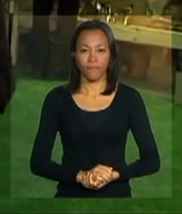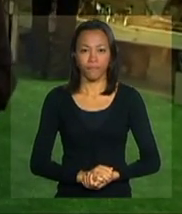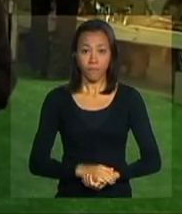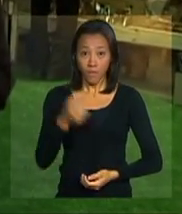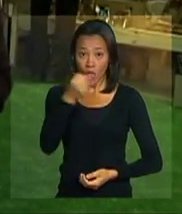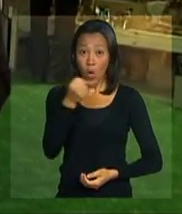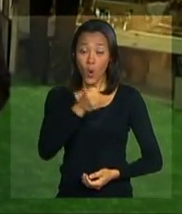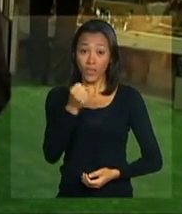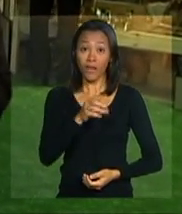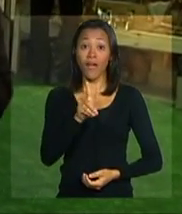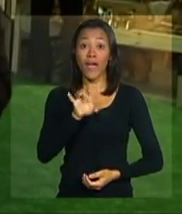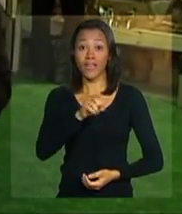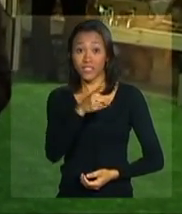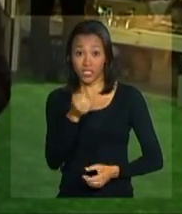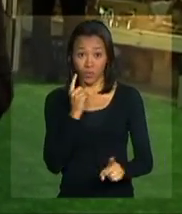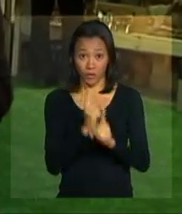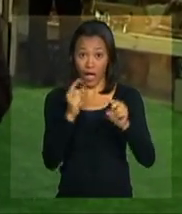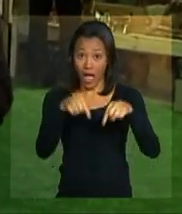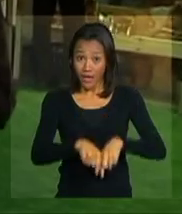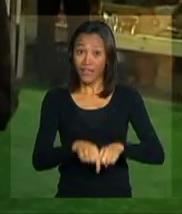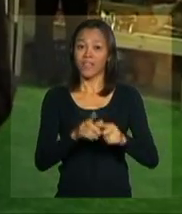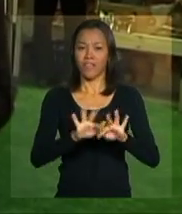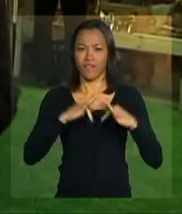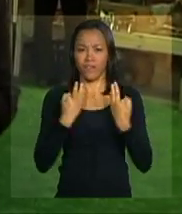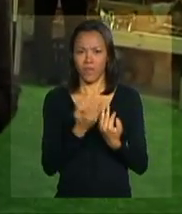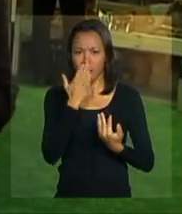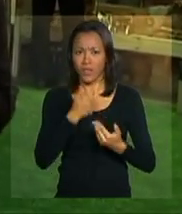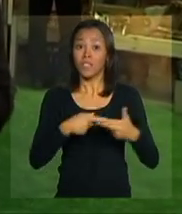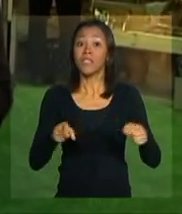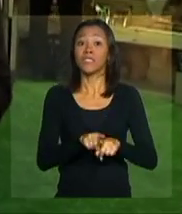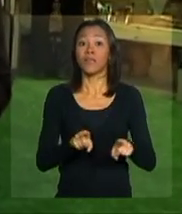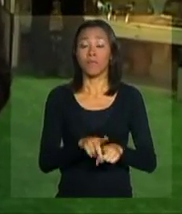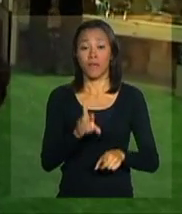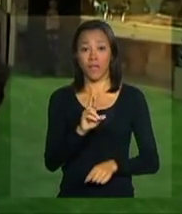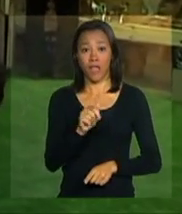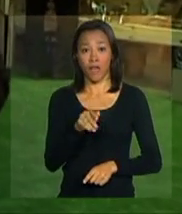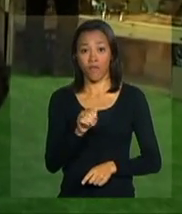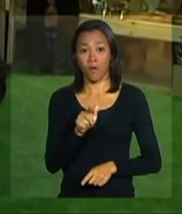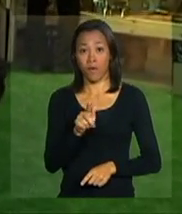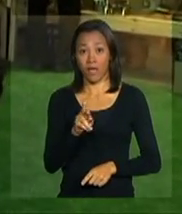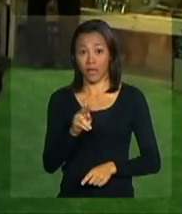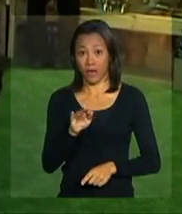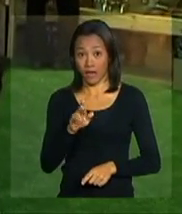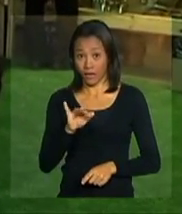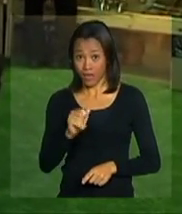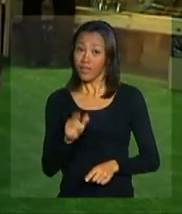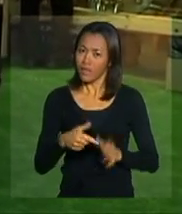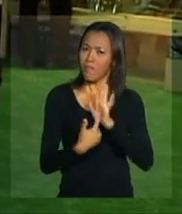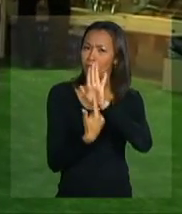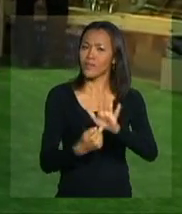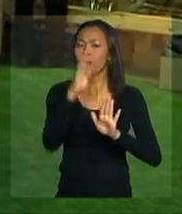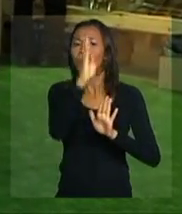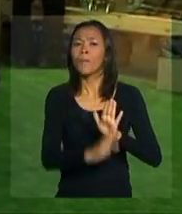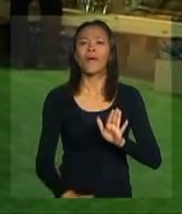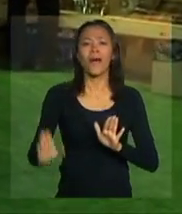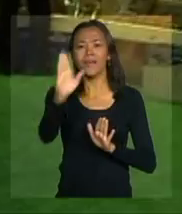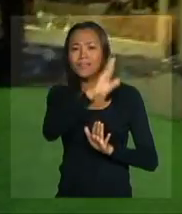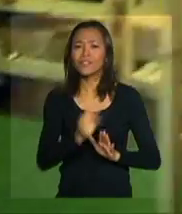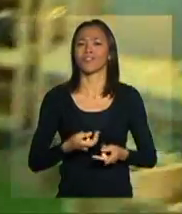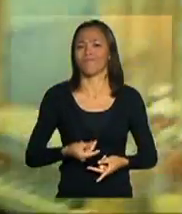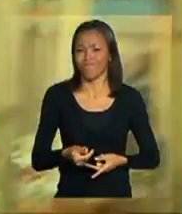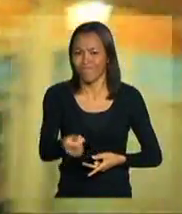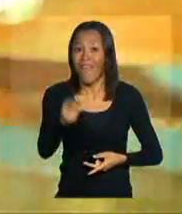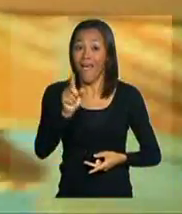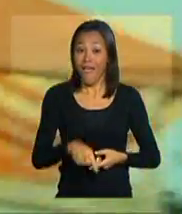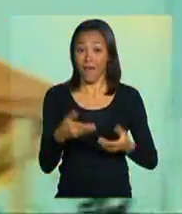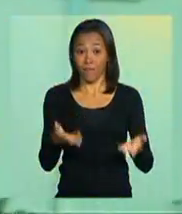A 8ª edição da Feira Nacional da Agricultura Familiar e Reforma Agrária tem espaço também para mostrar o Brasil rural sustentável.